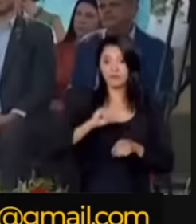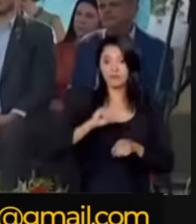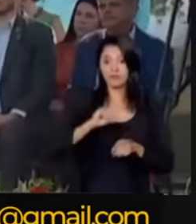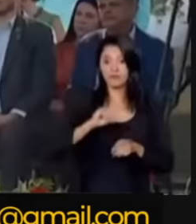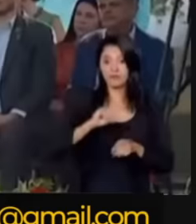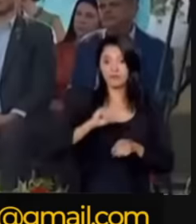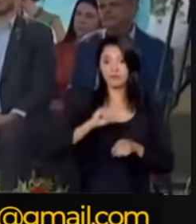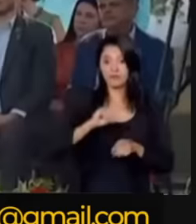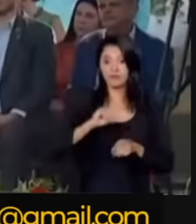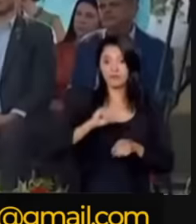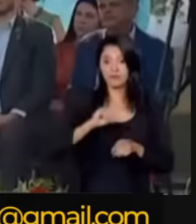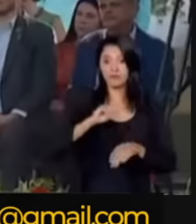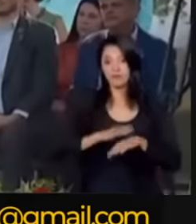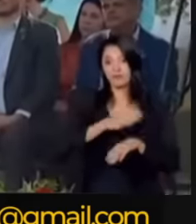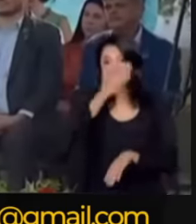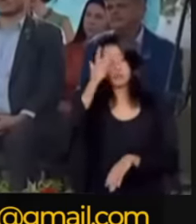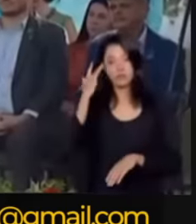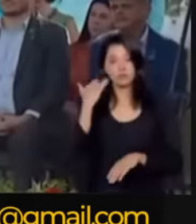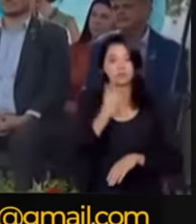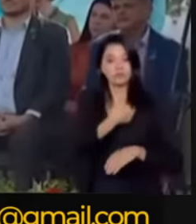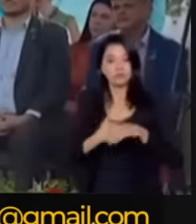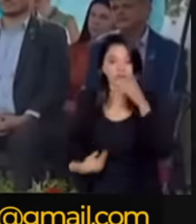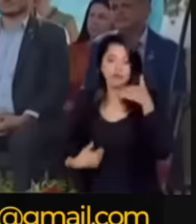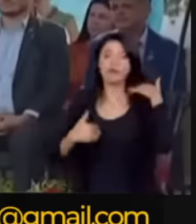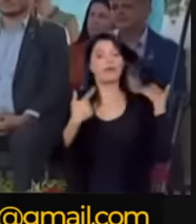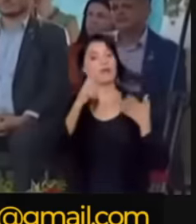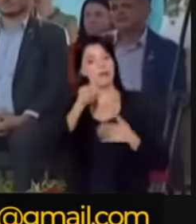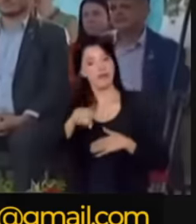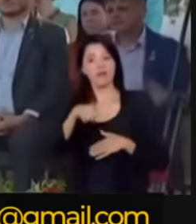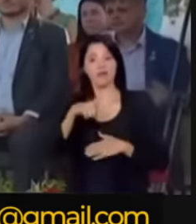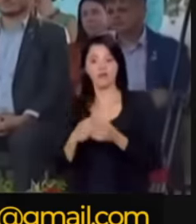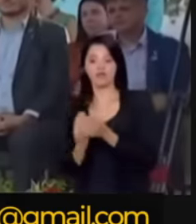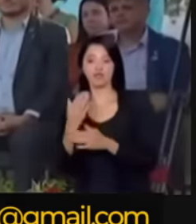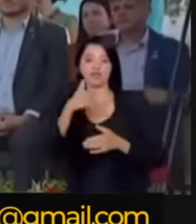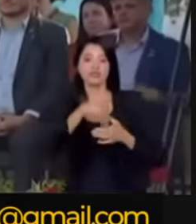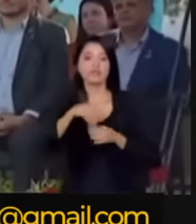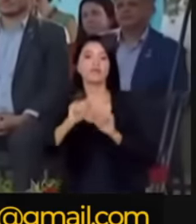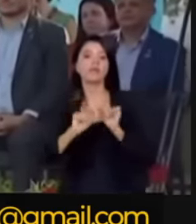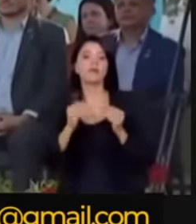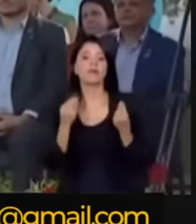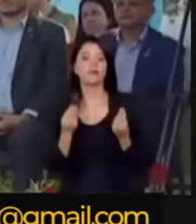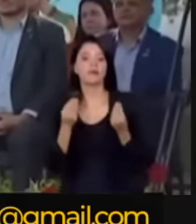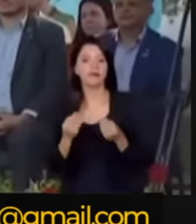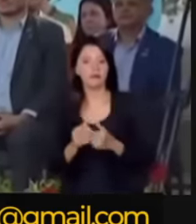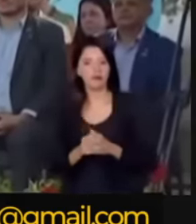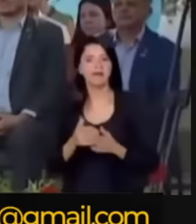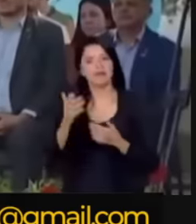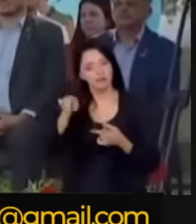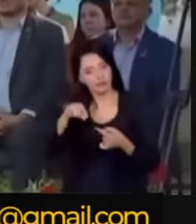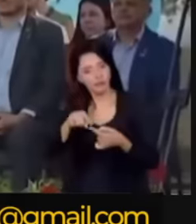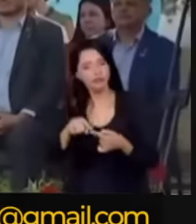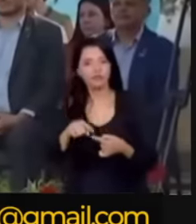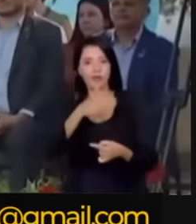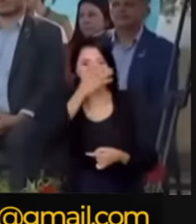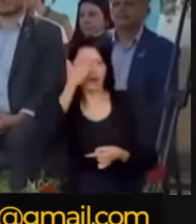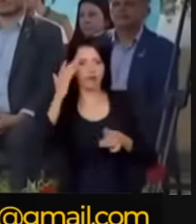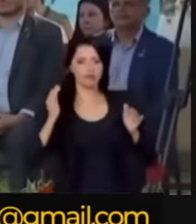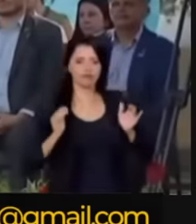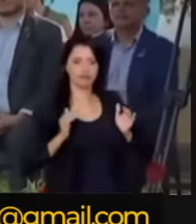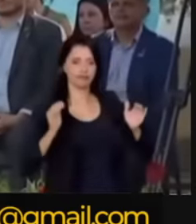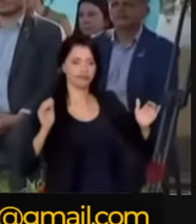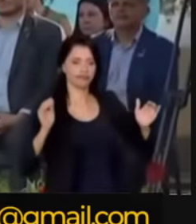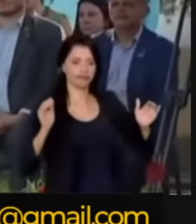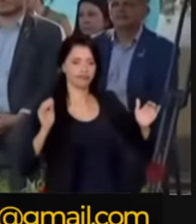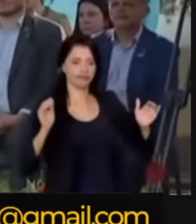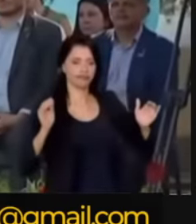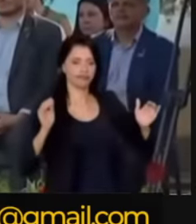apoiam ele toda essa loucura né olha só porque é para isso que nós somos eleitos veja o ricaço não precisa